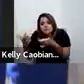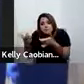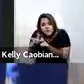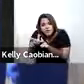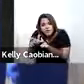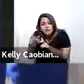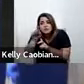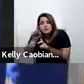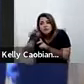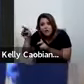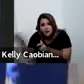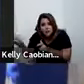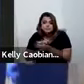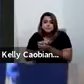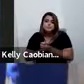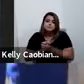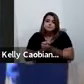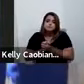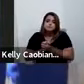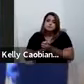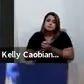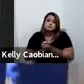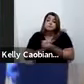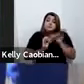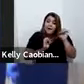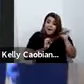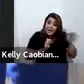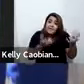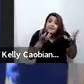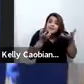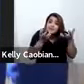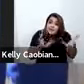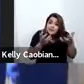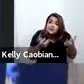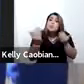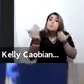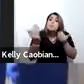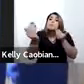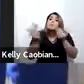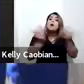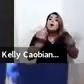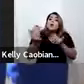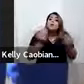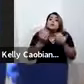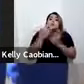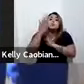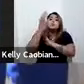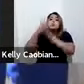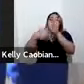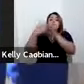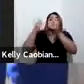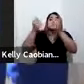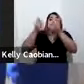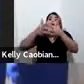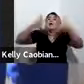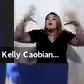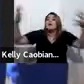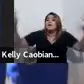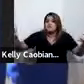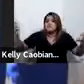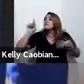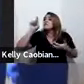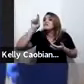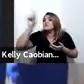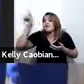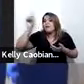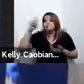nesse setor. Ela queria fazer uma comparação com empresas que efetivamente não teriam